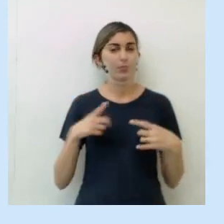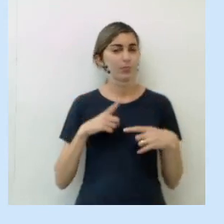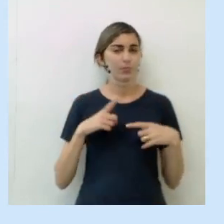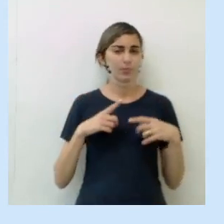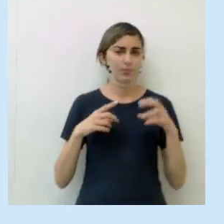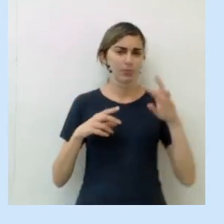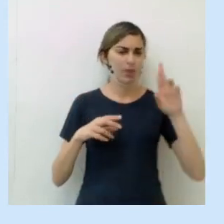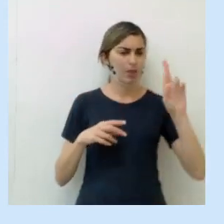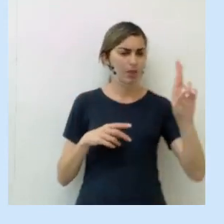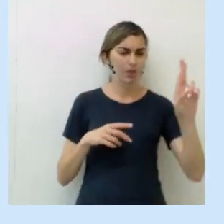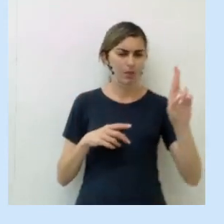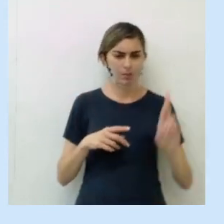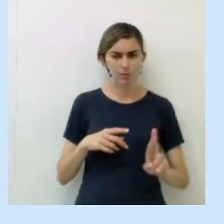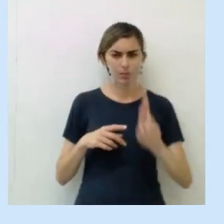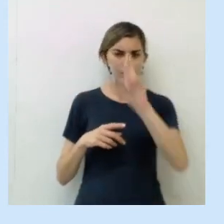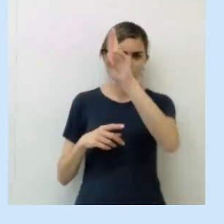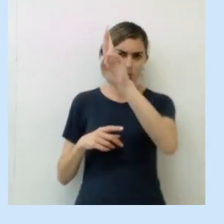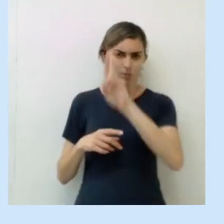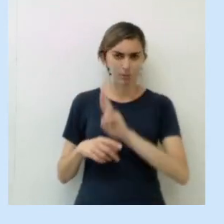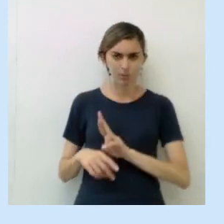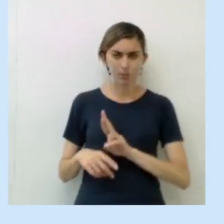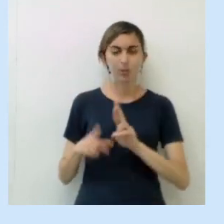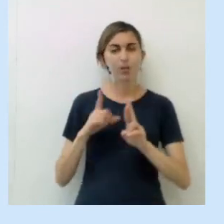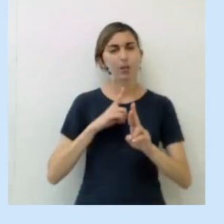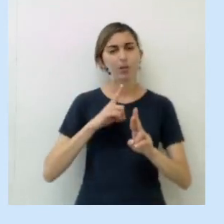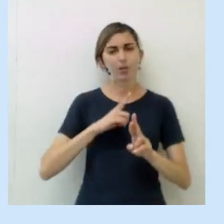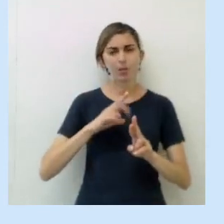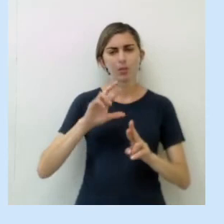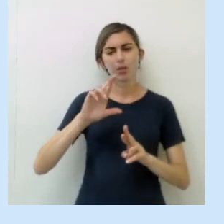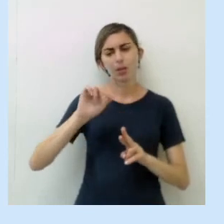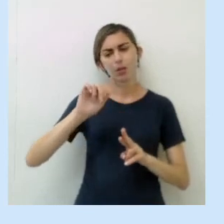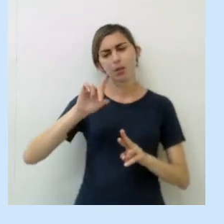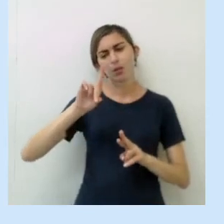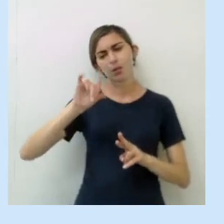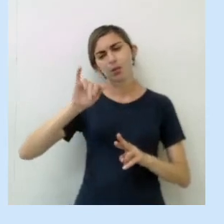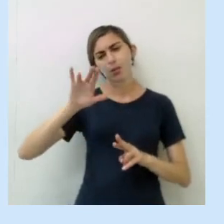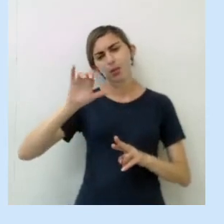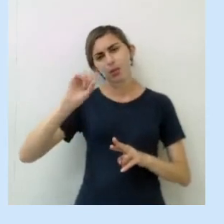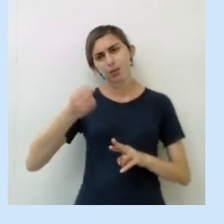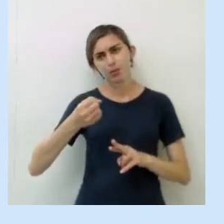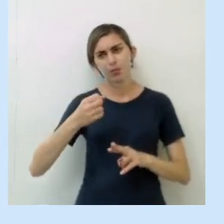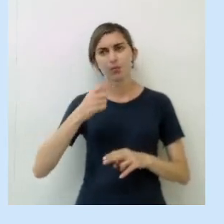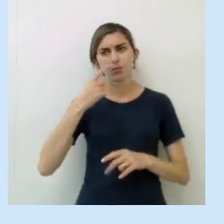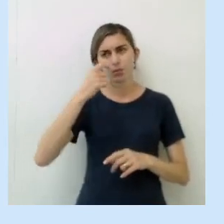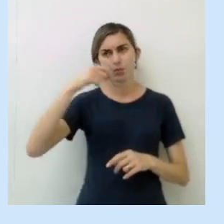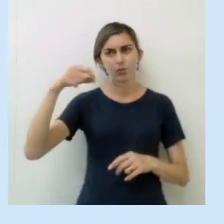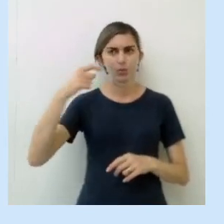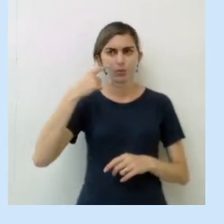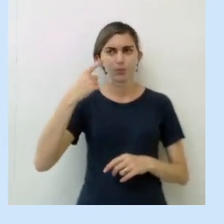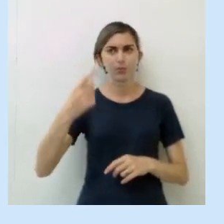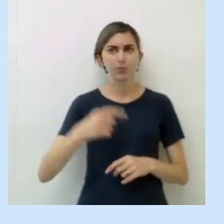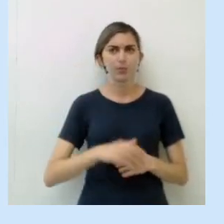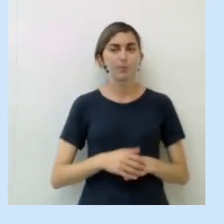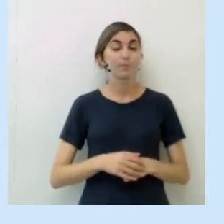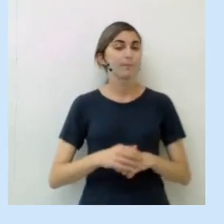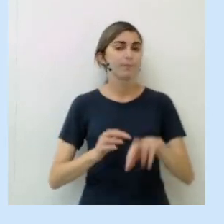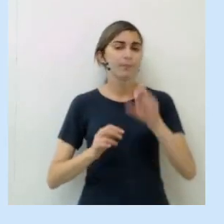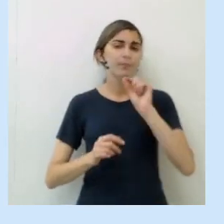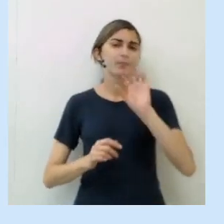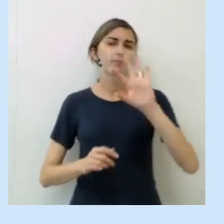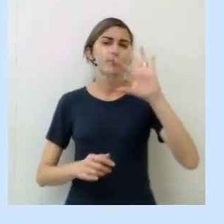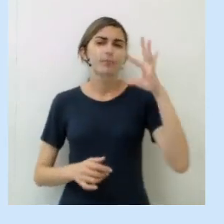esses R's, 1, 2, 3, 4, são radicais, tá certo? Eu vou escrever aqui, mas tem coisa aqui embaixo. E aí o que